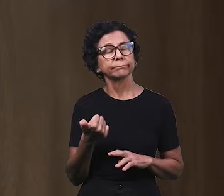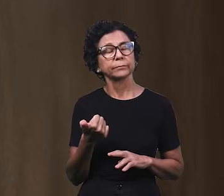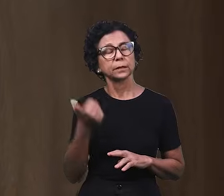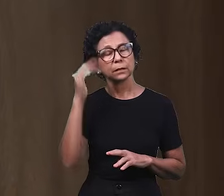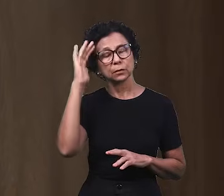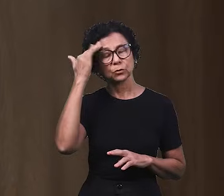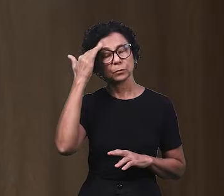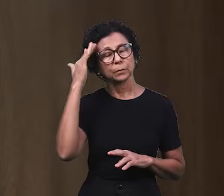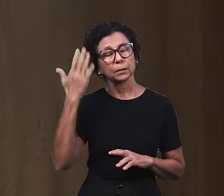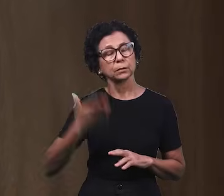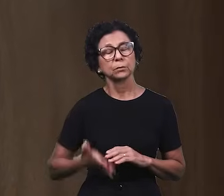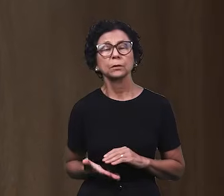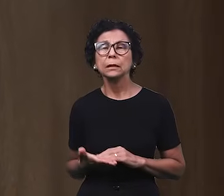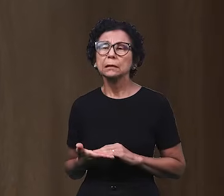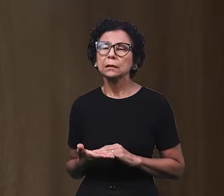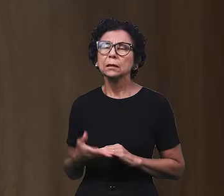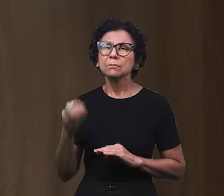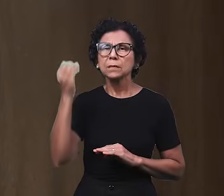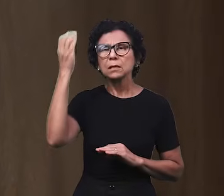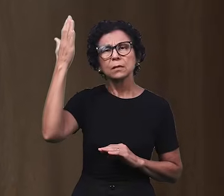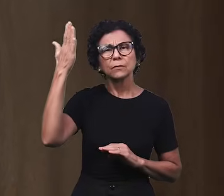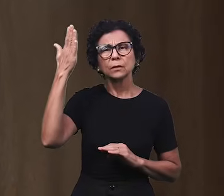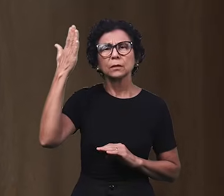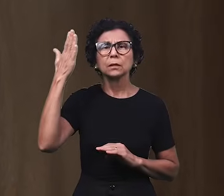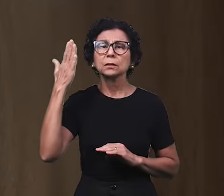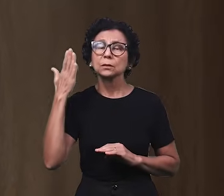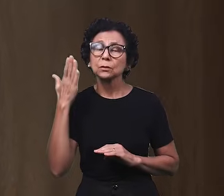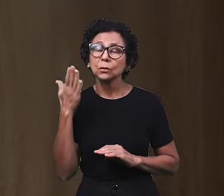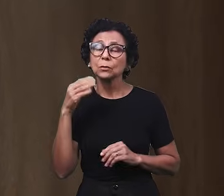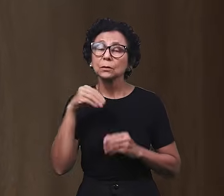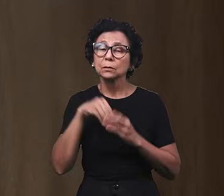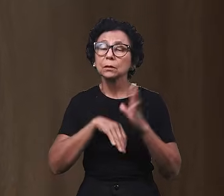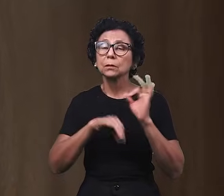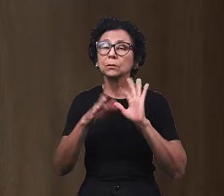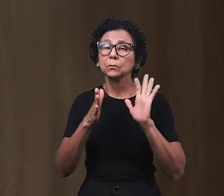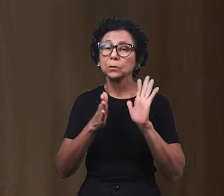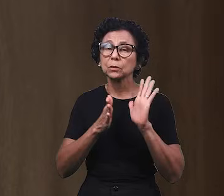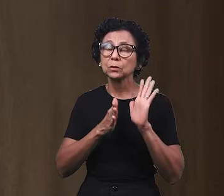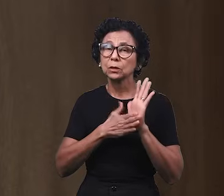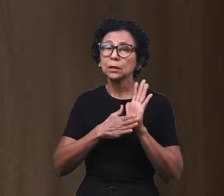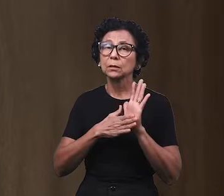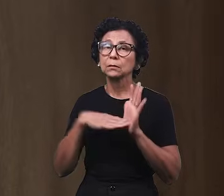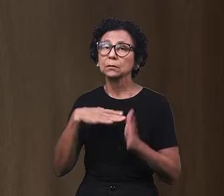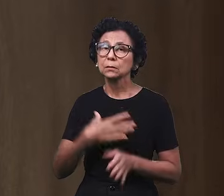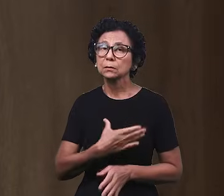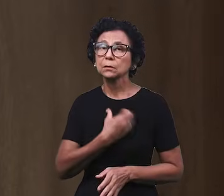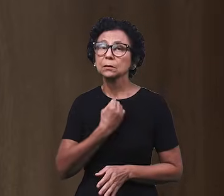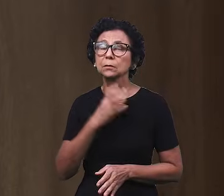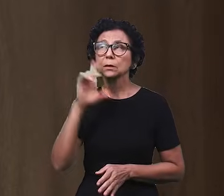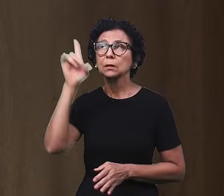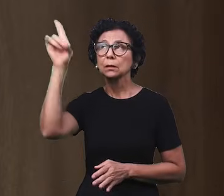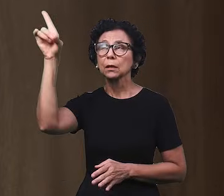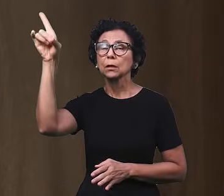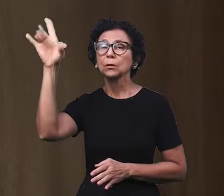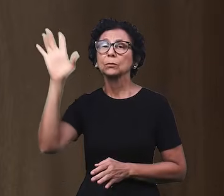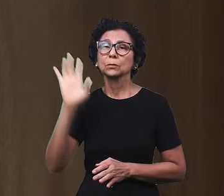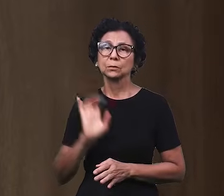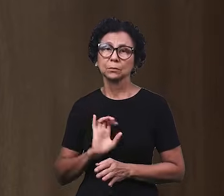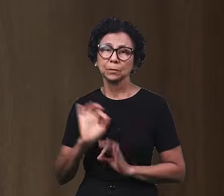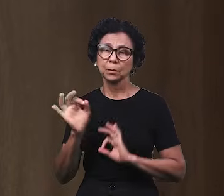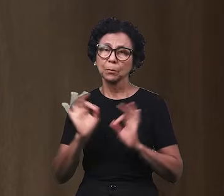E estamos falando das revelações e principalmente do plano profético de Deus a respeito